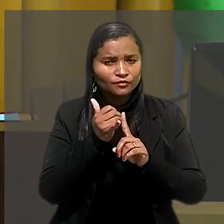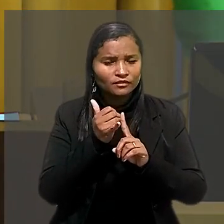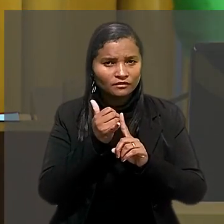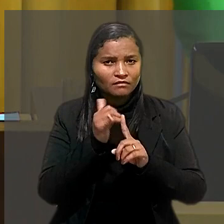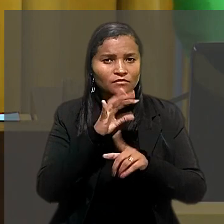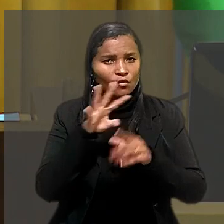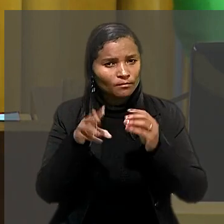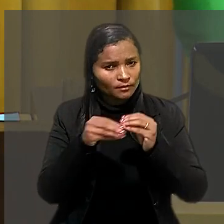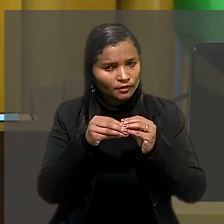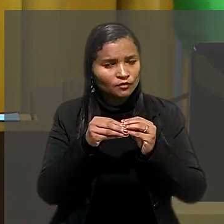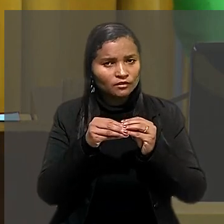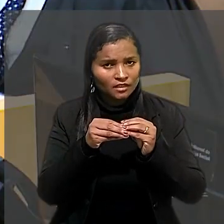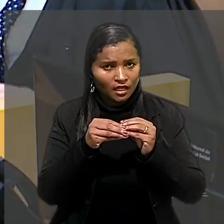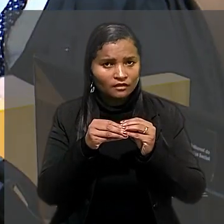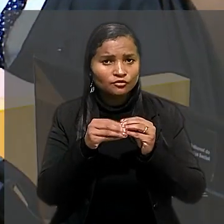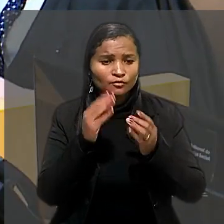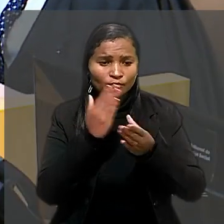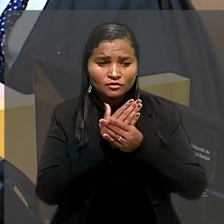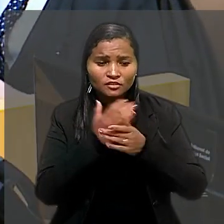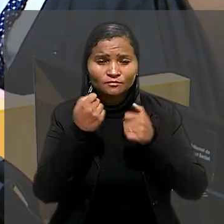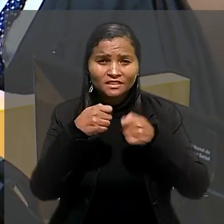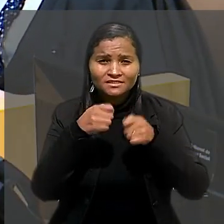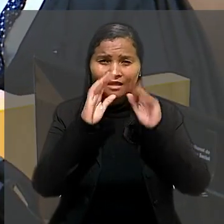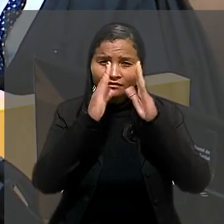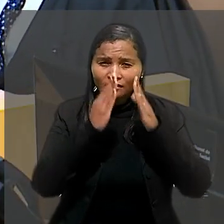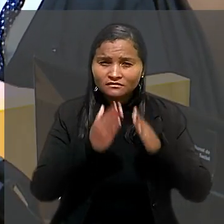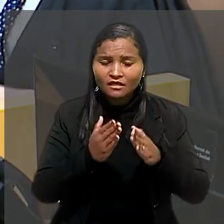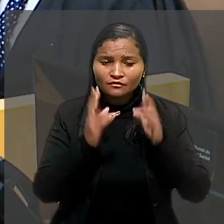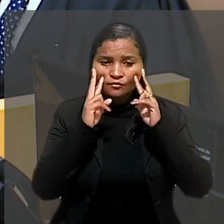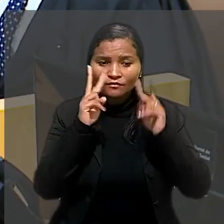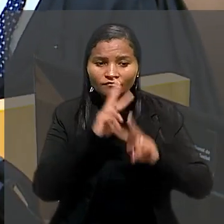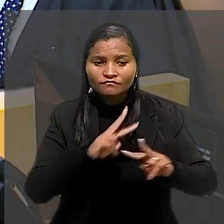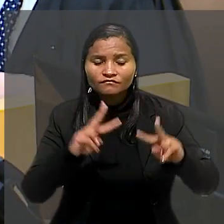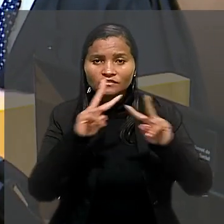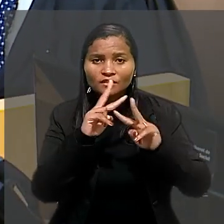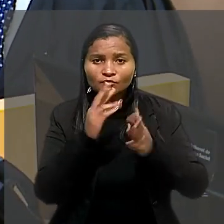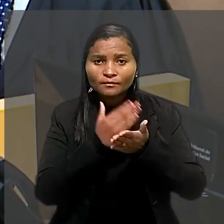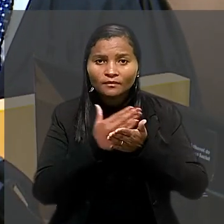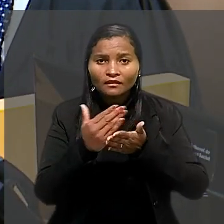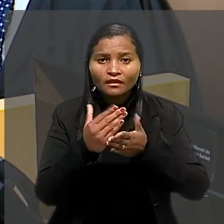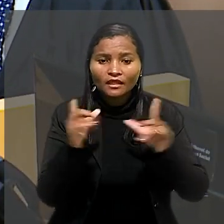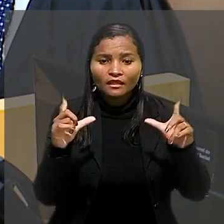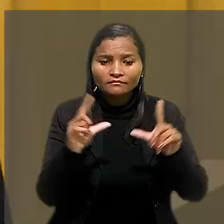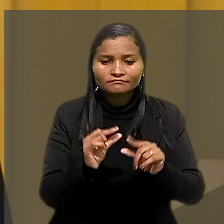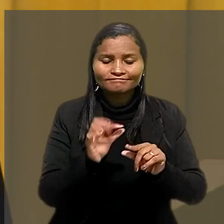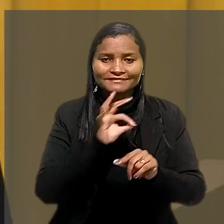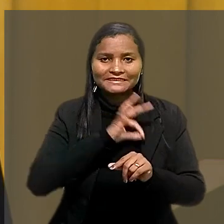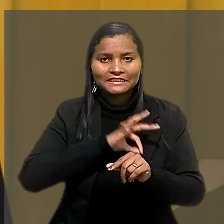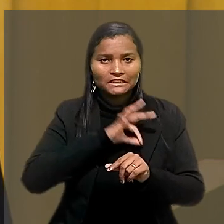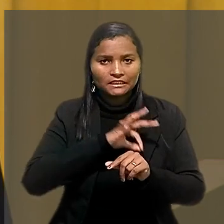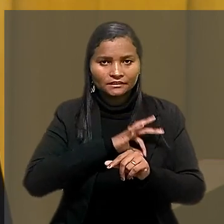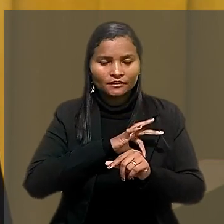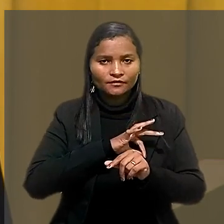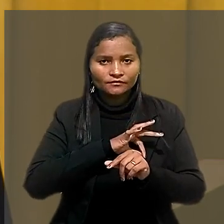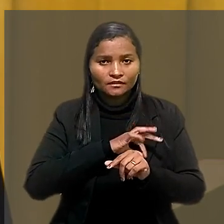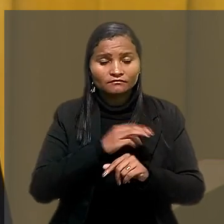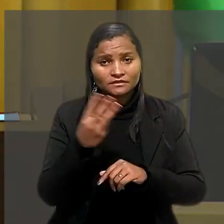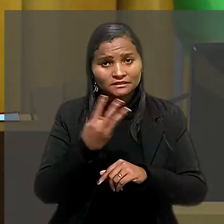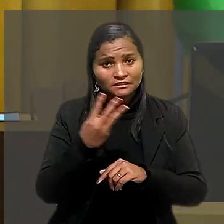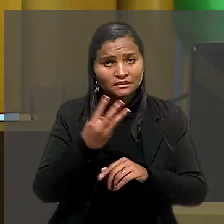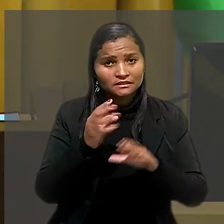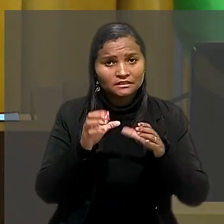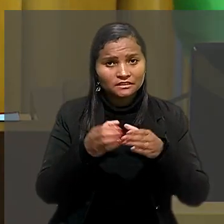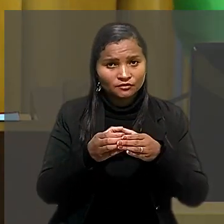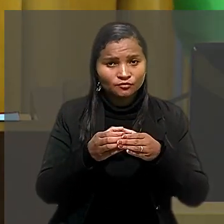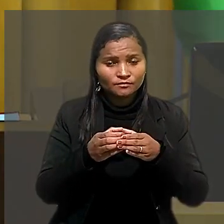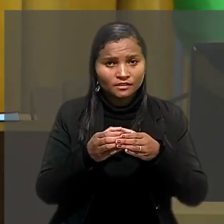relator. Ele acrescentou que o caso precisa ser analisado sob a ótica do princípio da irredutibilidade salarial. Na